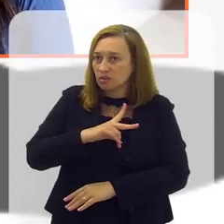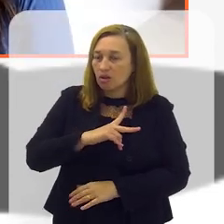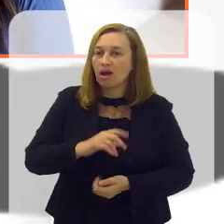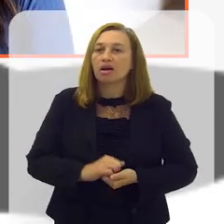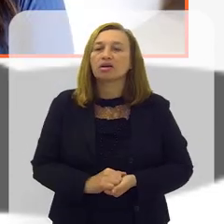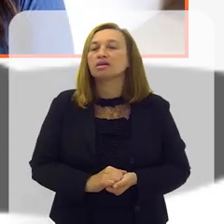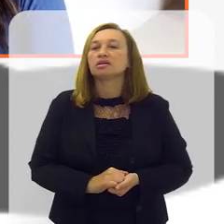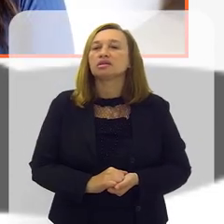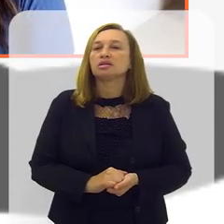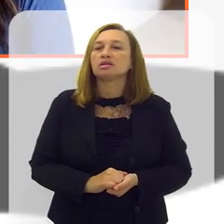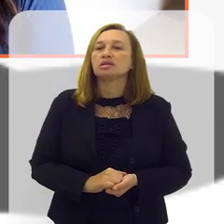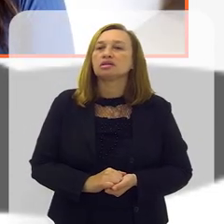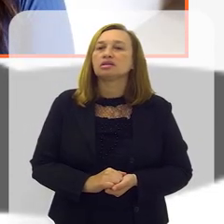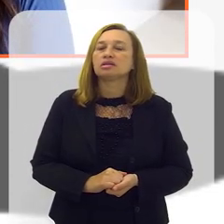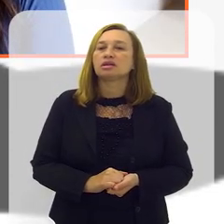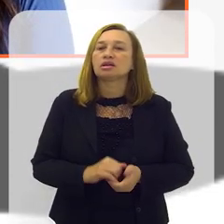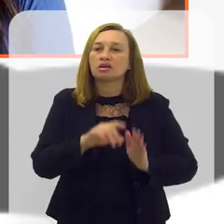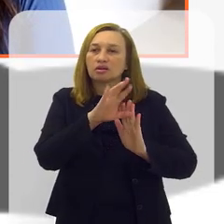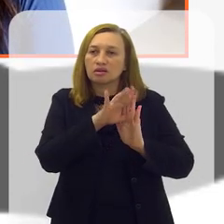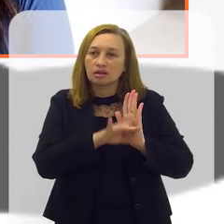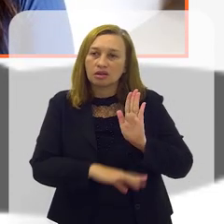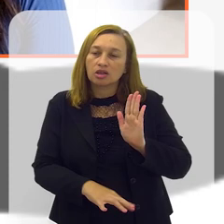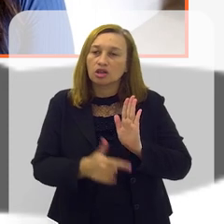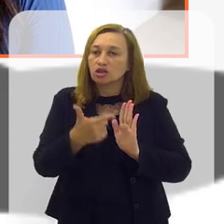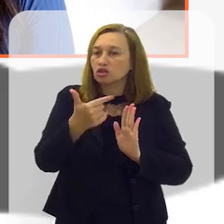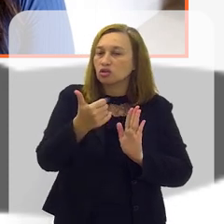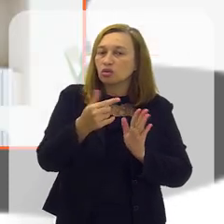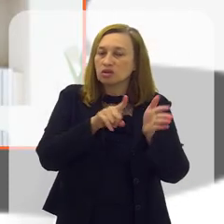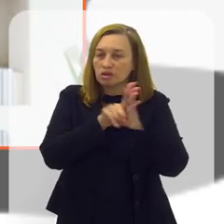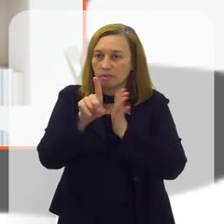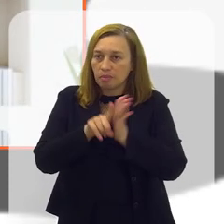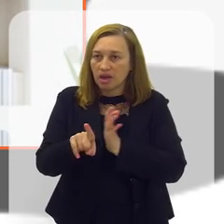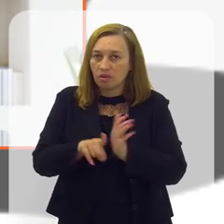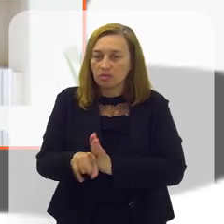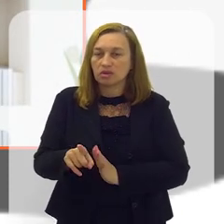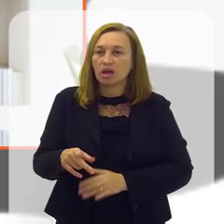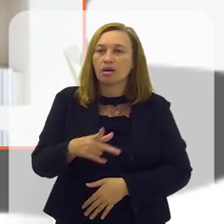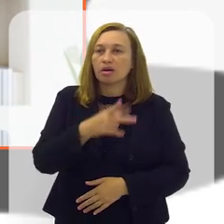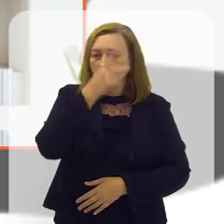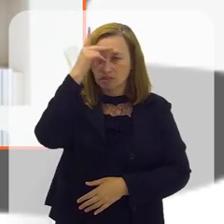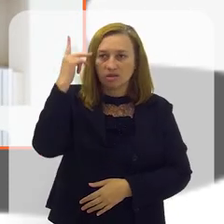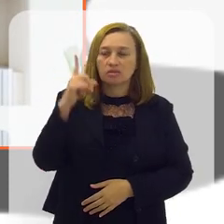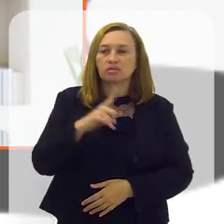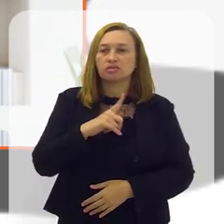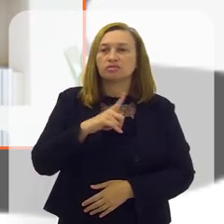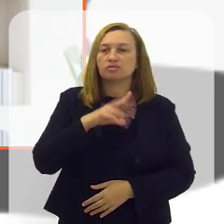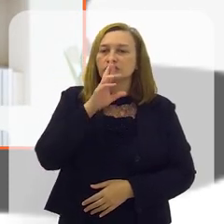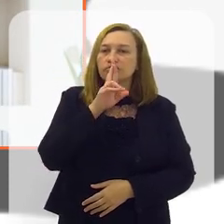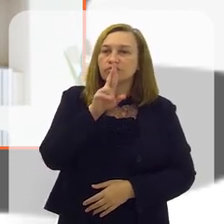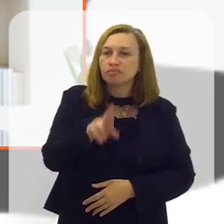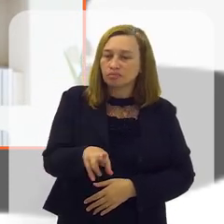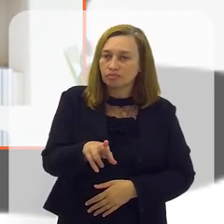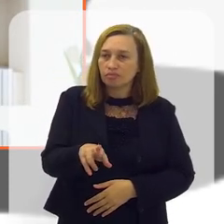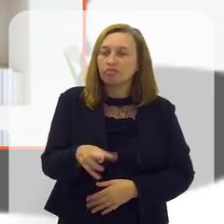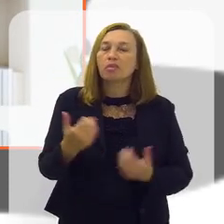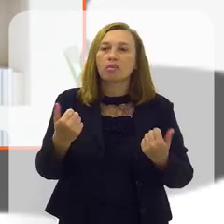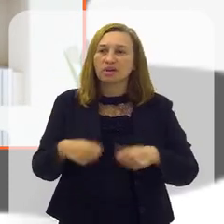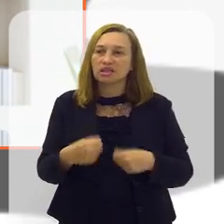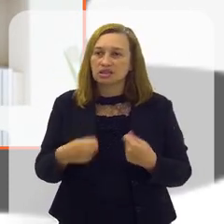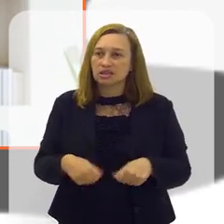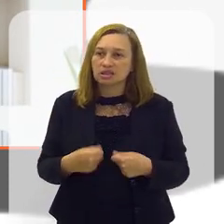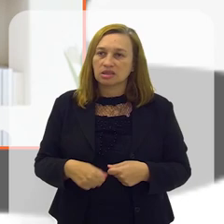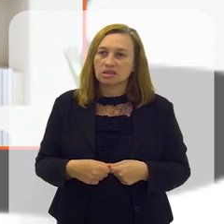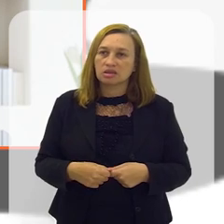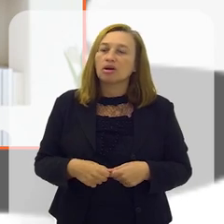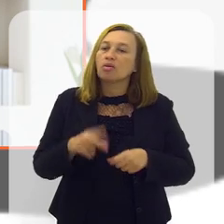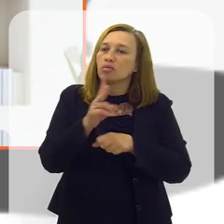situação particular, né? Para isso, existe essa lista de 12 perguntas, onde a pessoa tem responde para